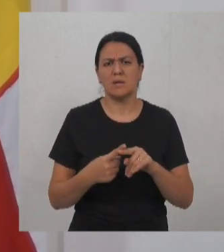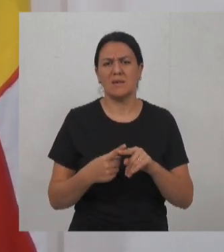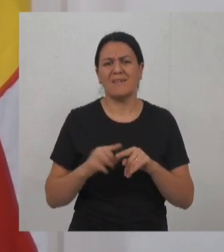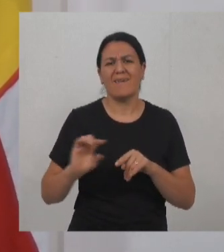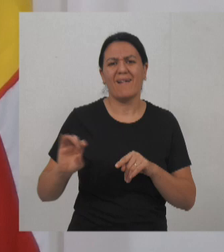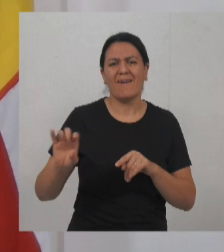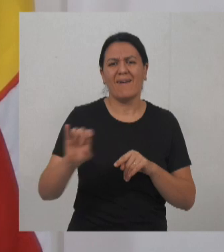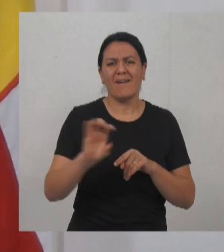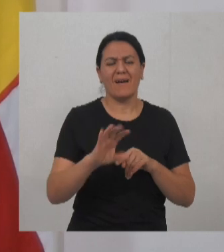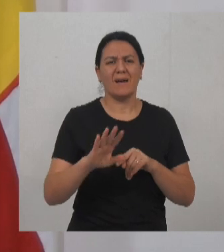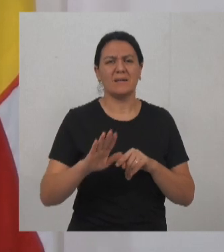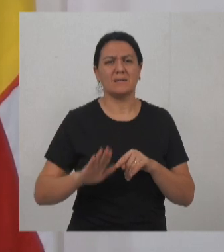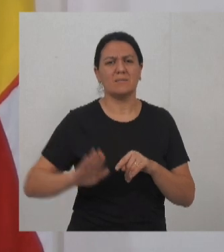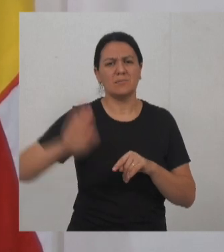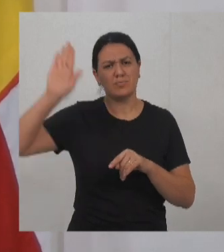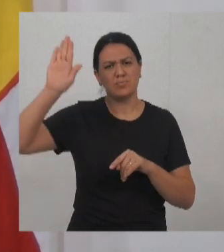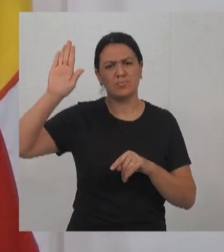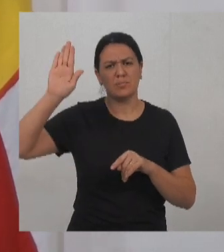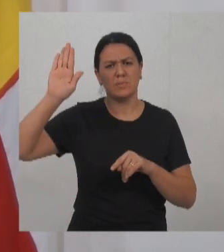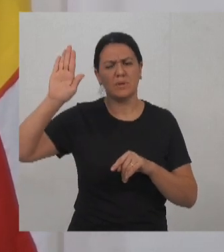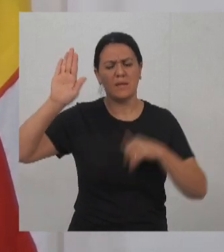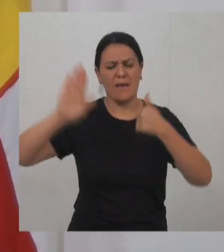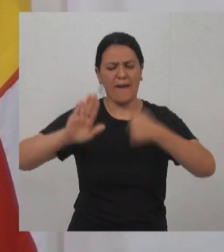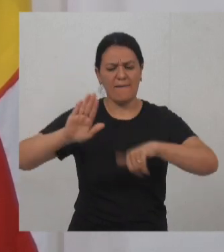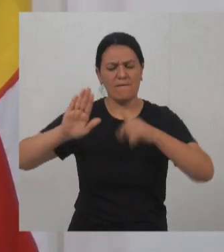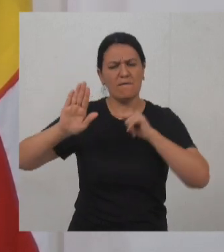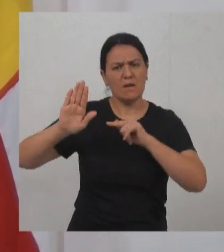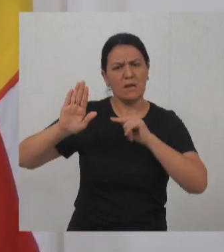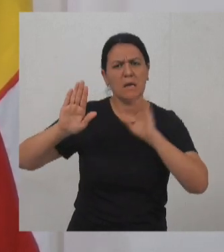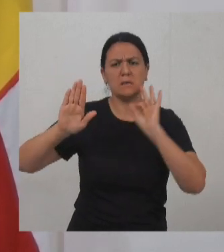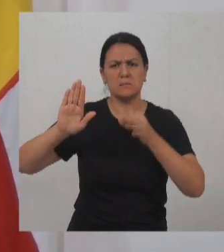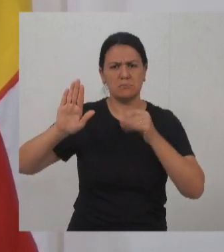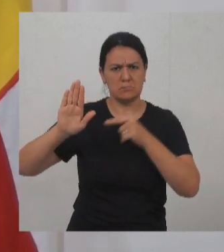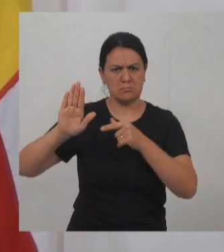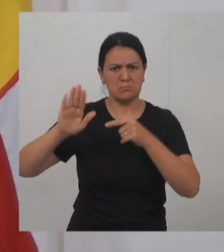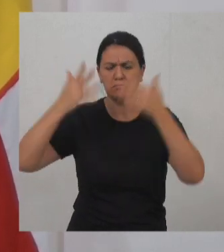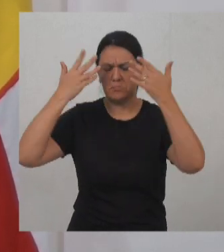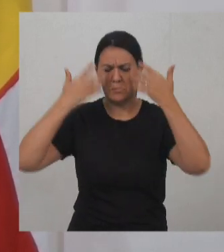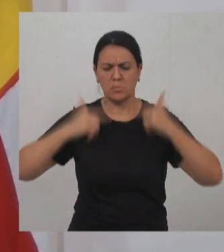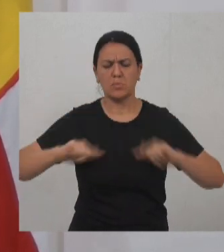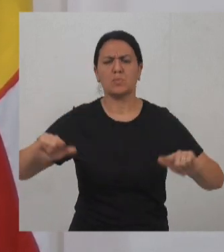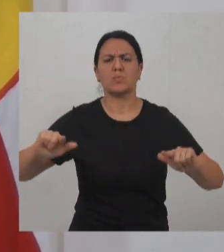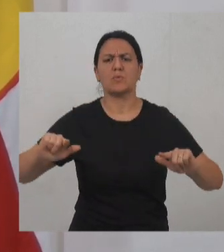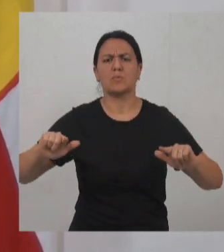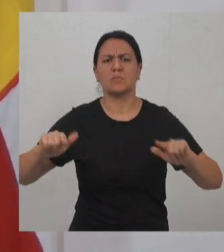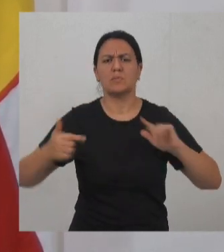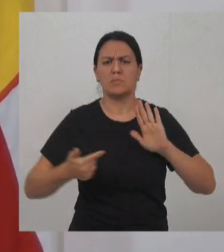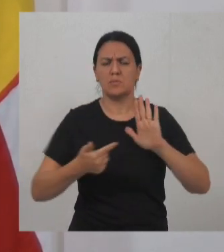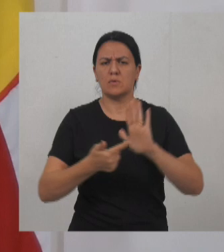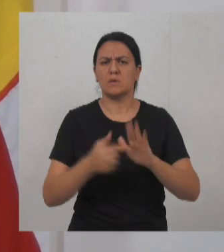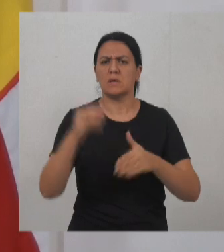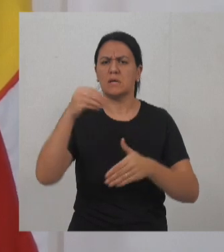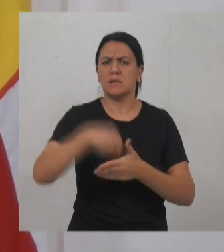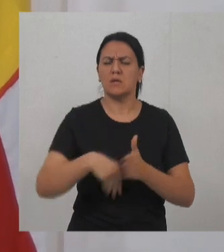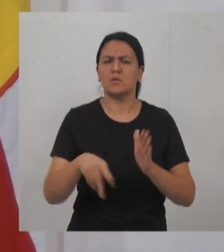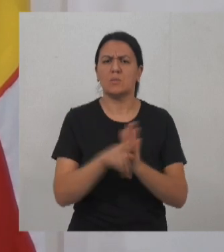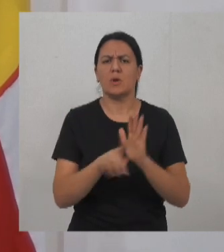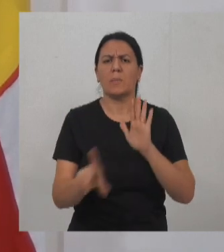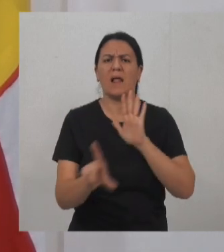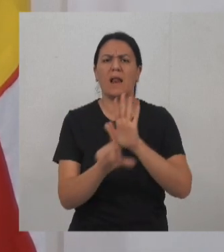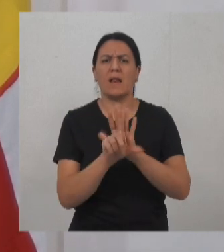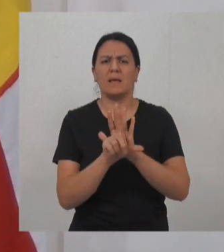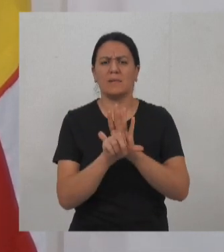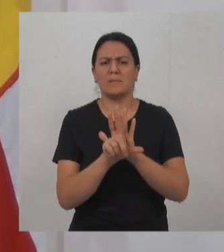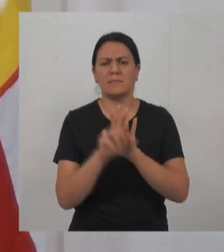julgadas, assegurando que tudo tenha sido conduzido com plena transparência, dentro da legalidade, em conformidade com a